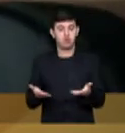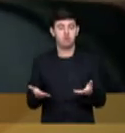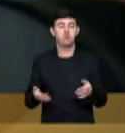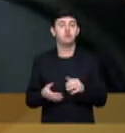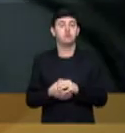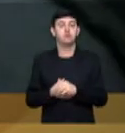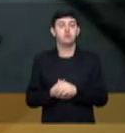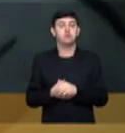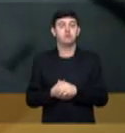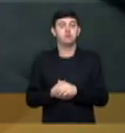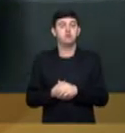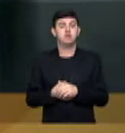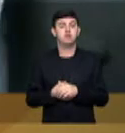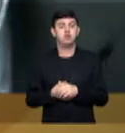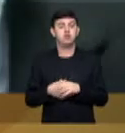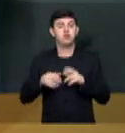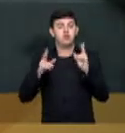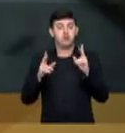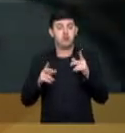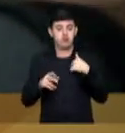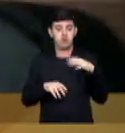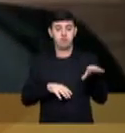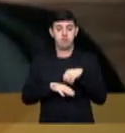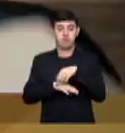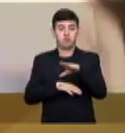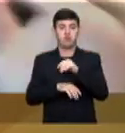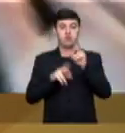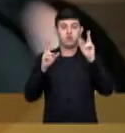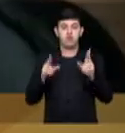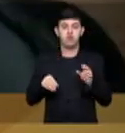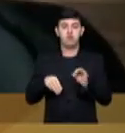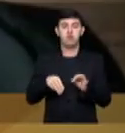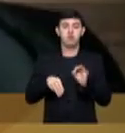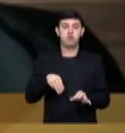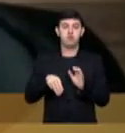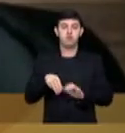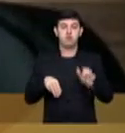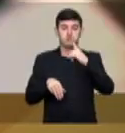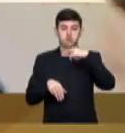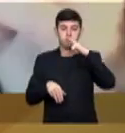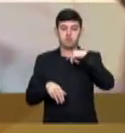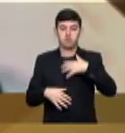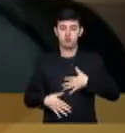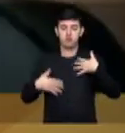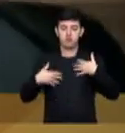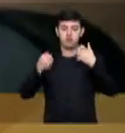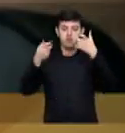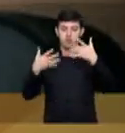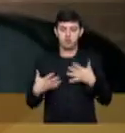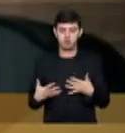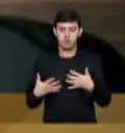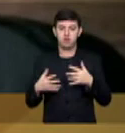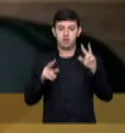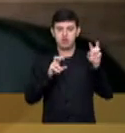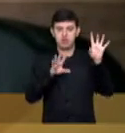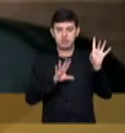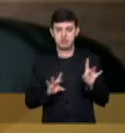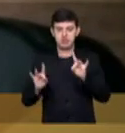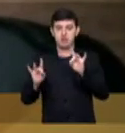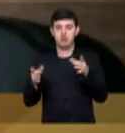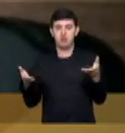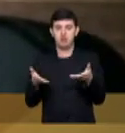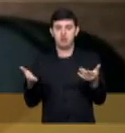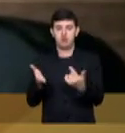que o eminente ministro Gilmar Mendes, que acabo de citar, menciona em conhecida